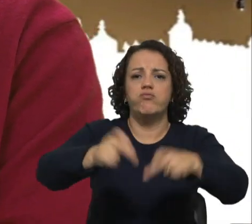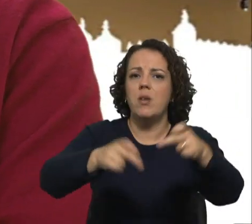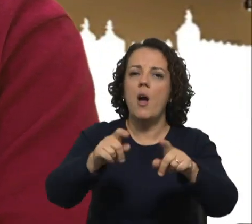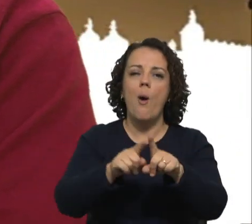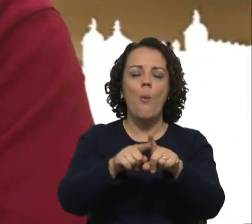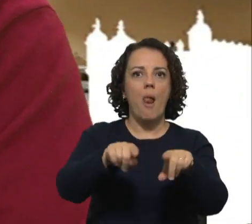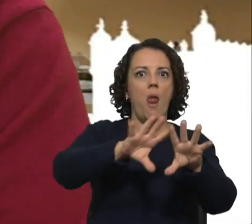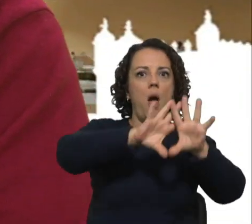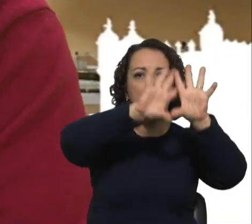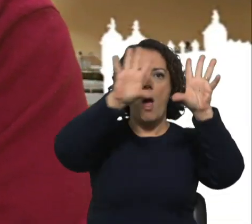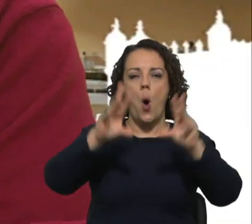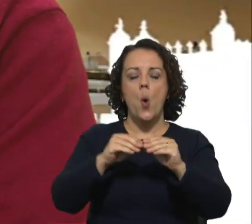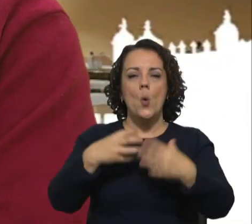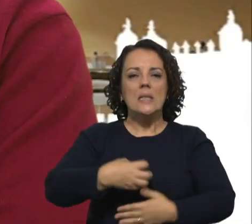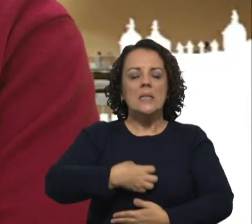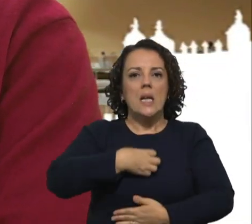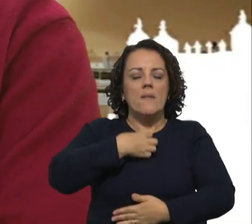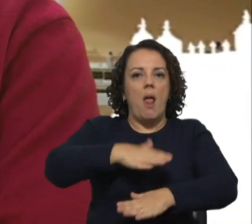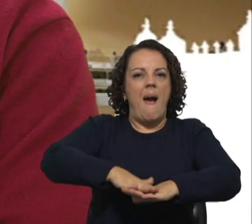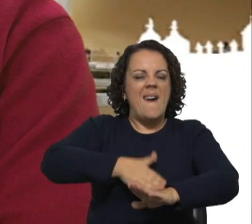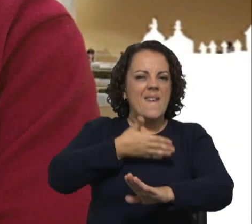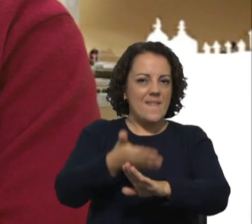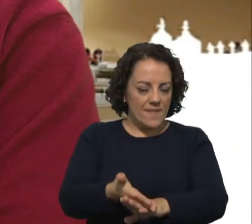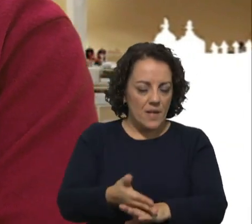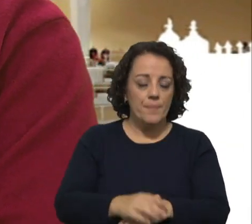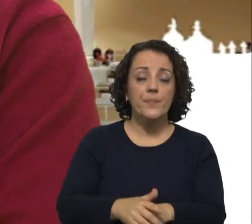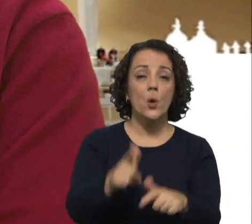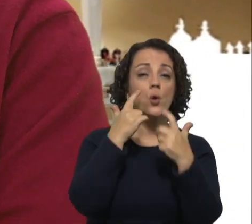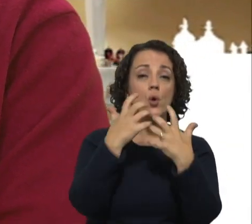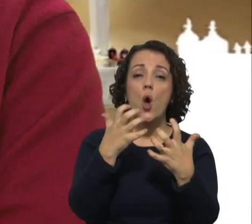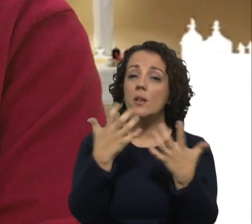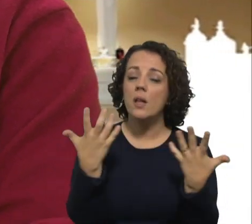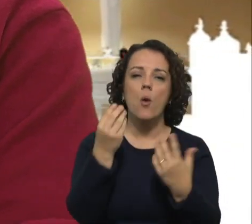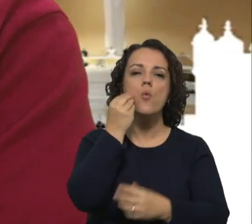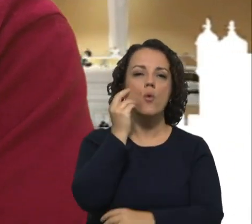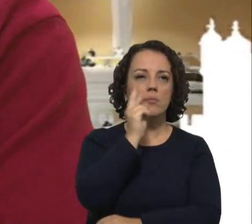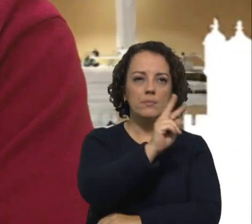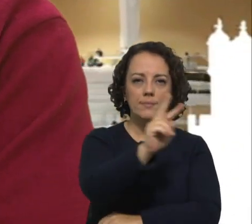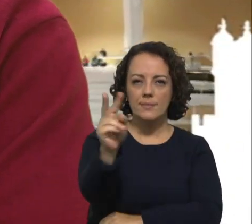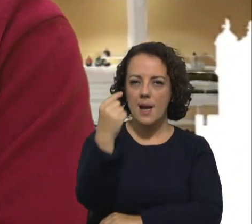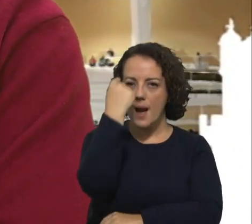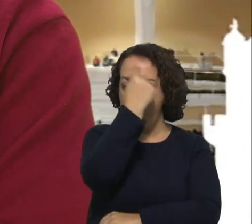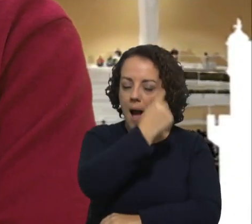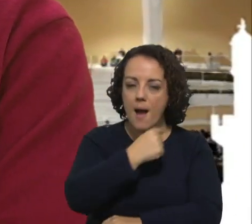significado muito aumentado. E isso fazia-se sentir pelos gestos, pelos rostos, e eram imagens, de facto,